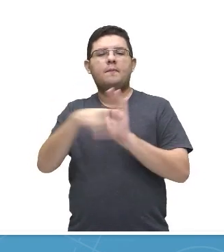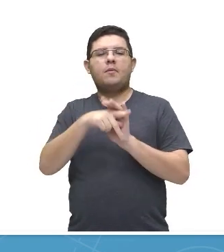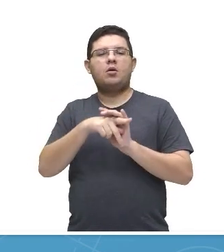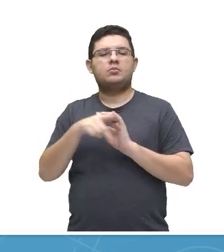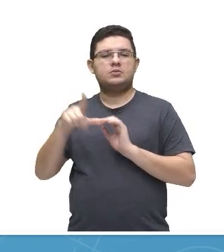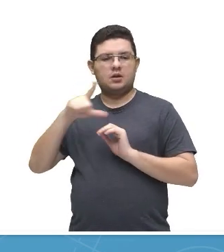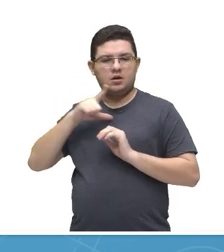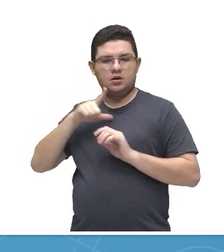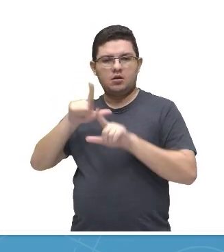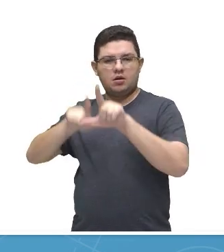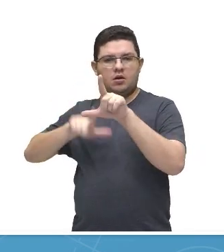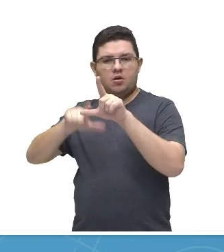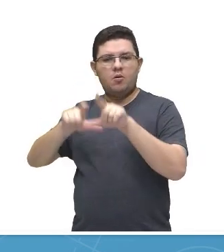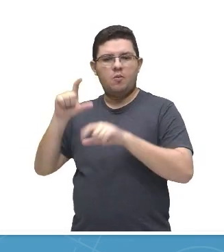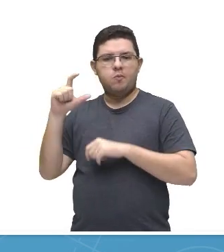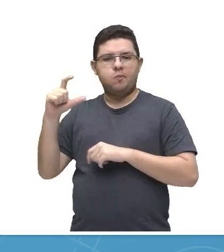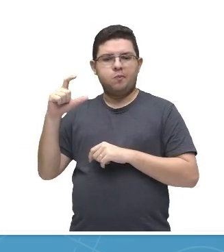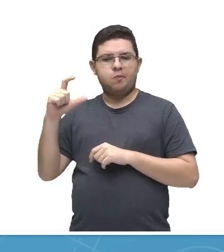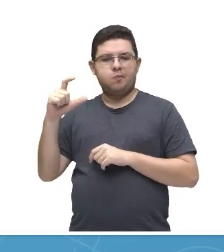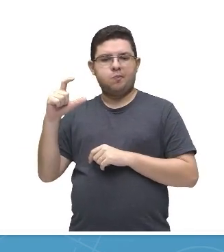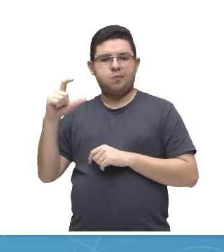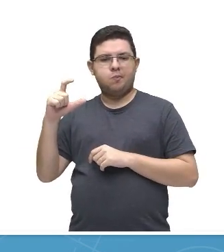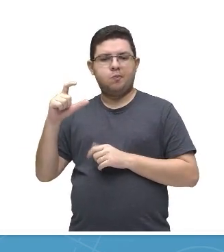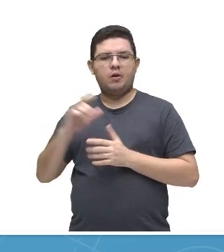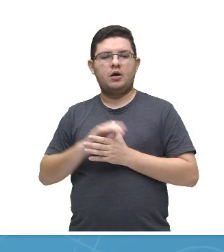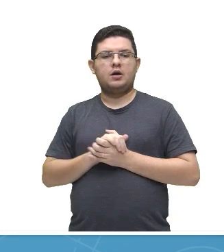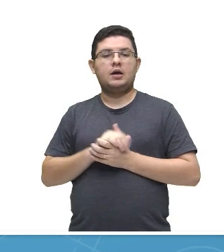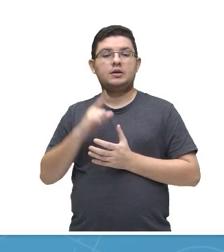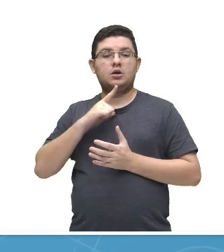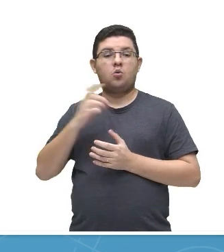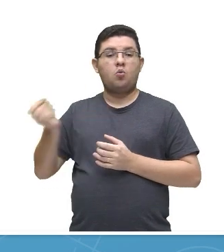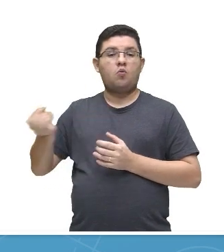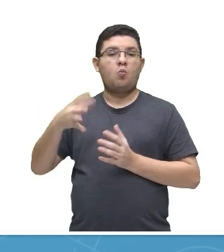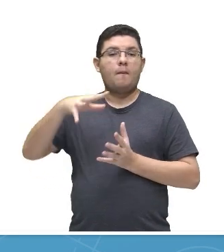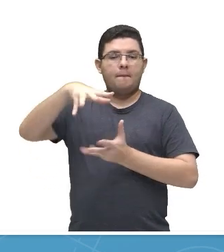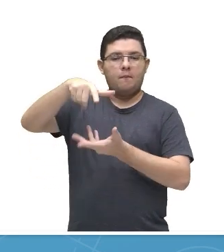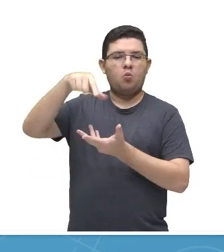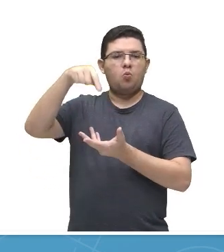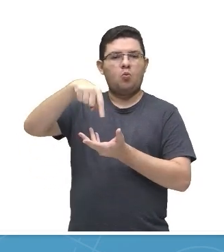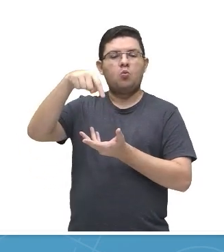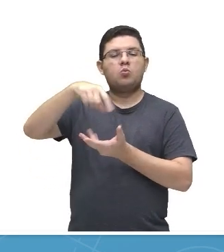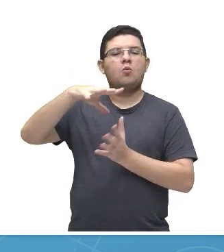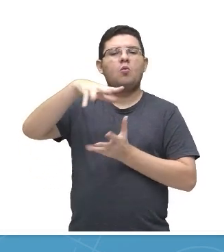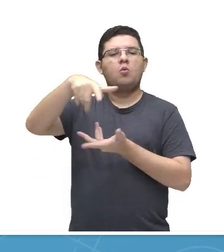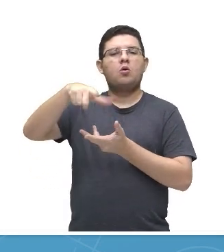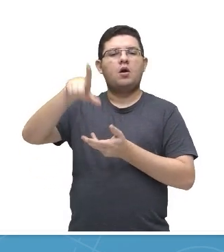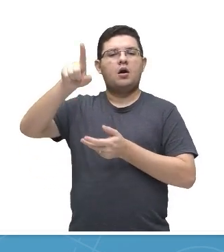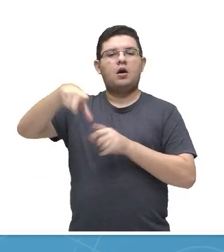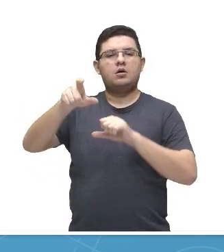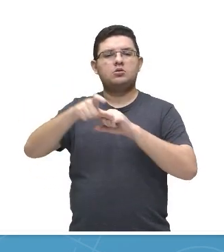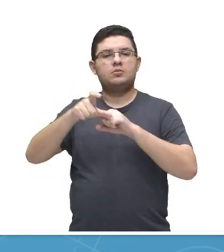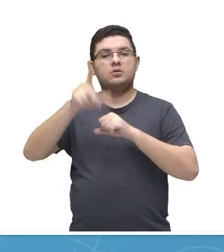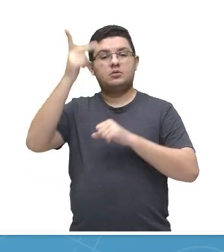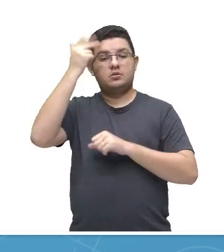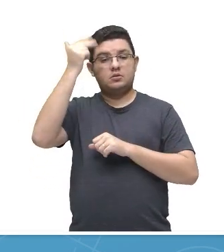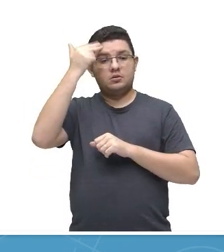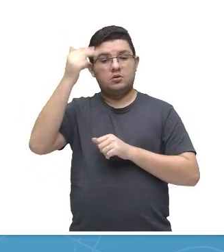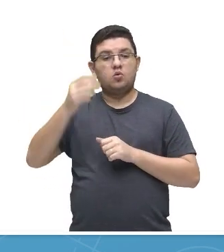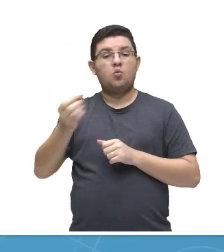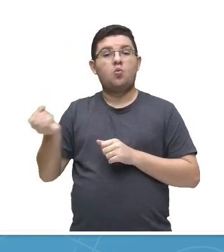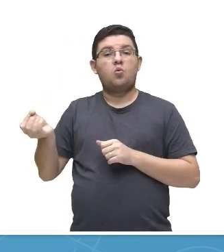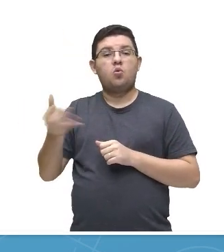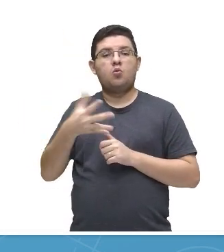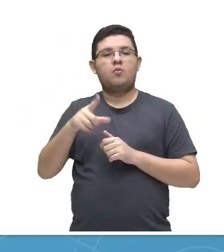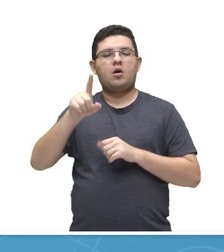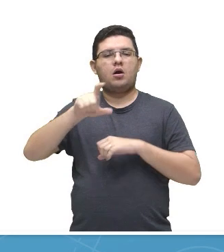substantivo próprio. E acaba entrando no novo. Mundo é substantivo comum. Novo aqui é o adjetivo que